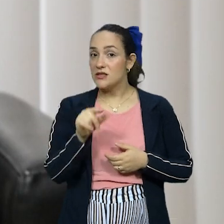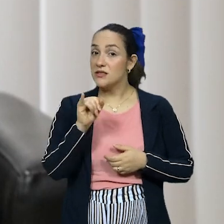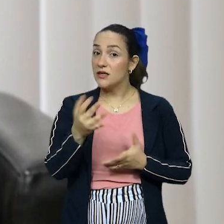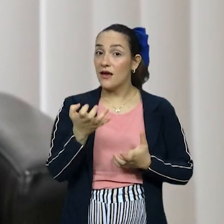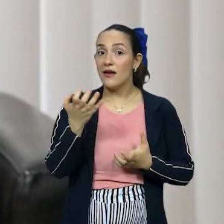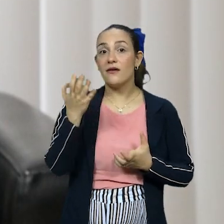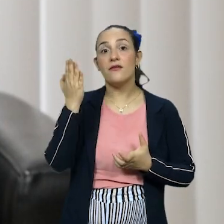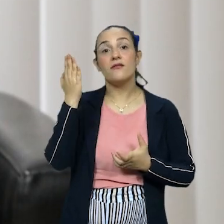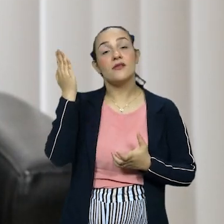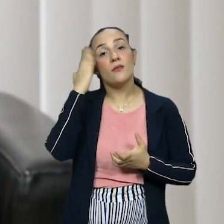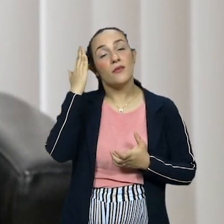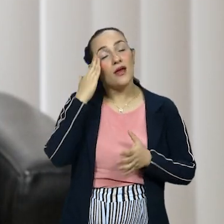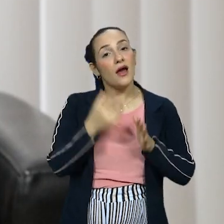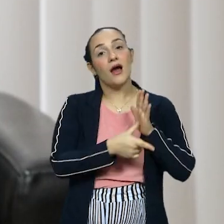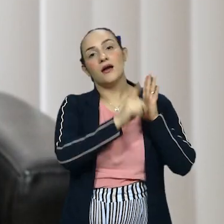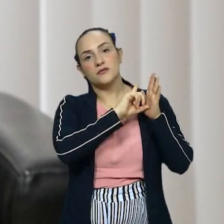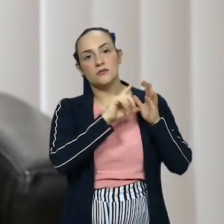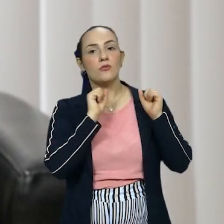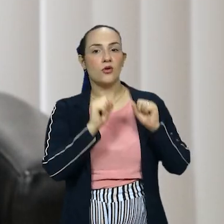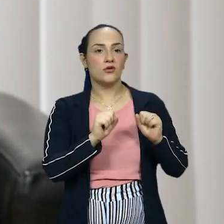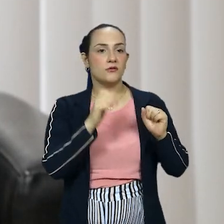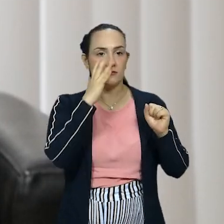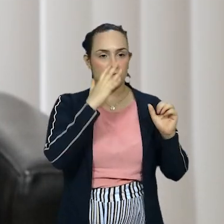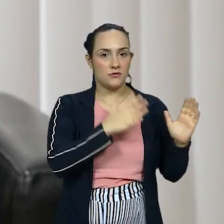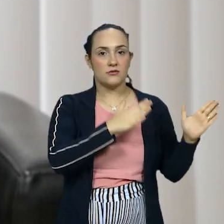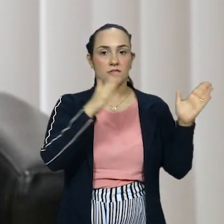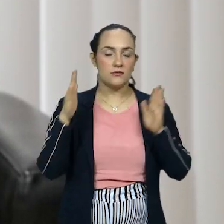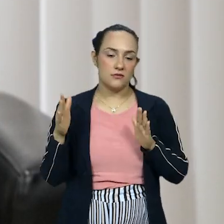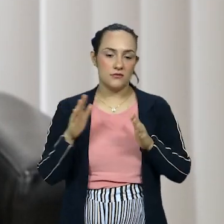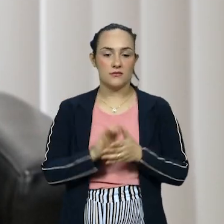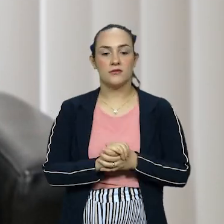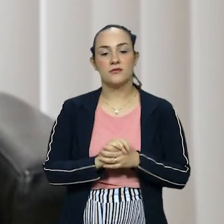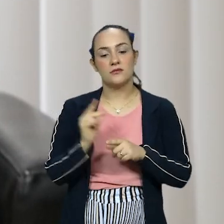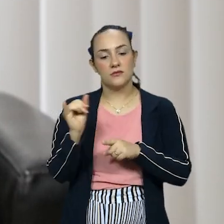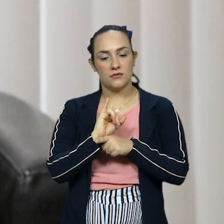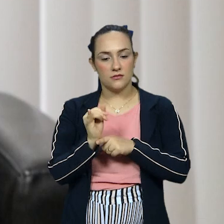aqui. Lembrando que as edições anteriores podem ser